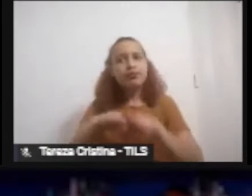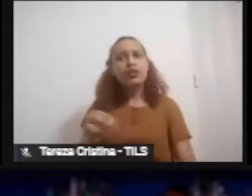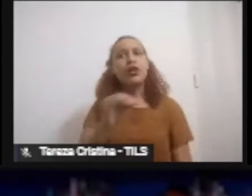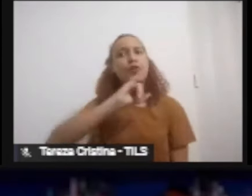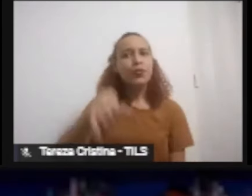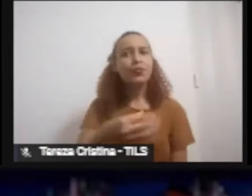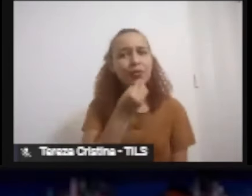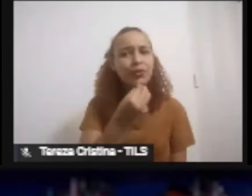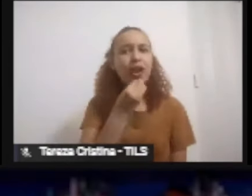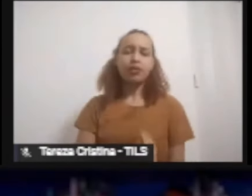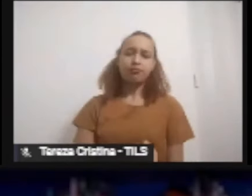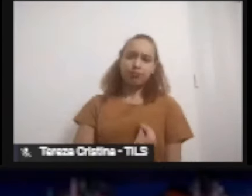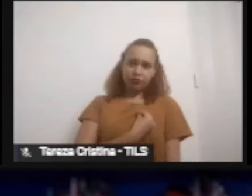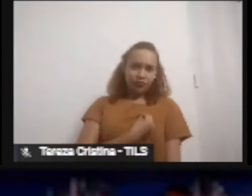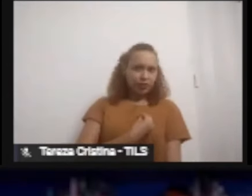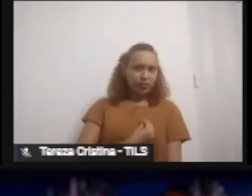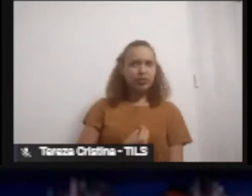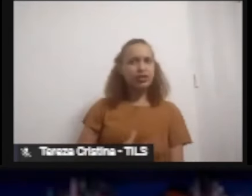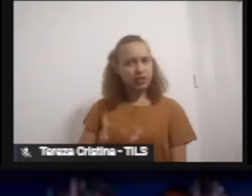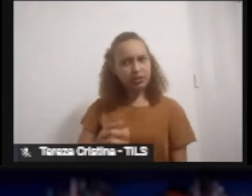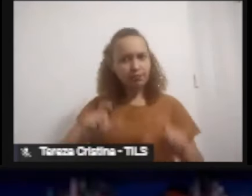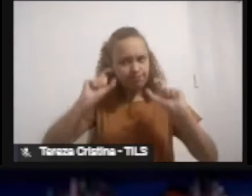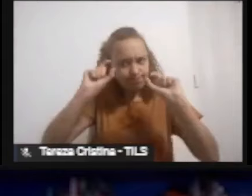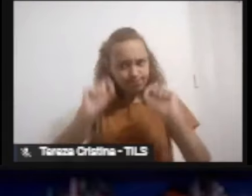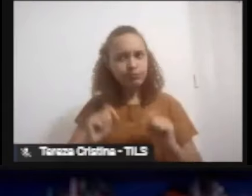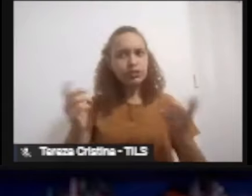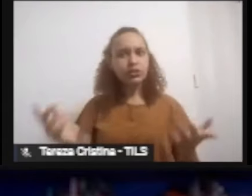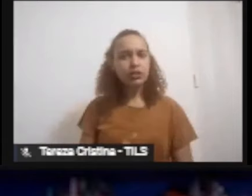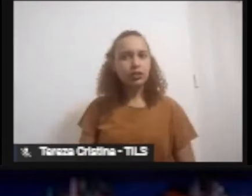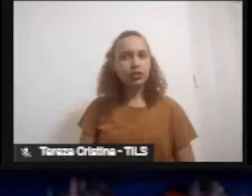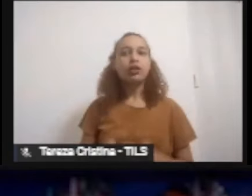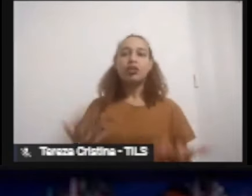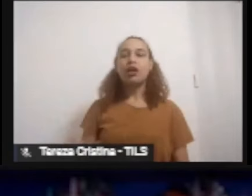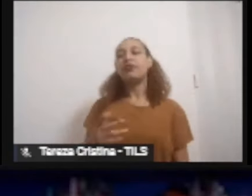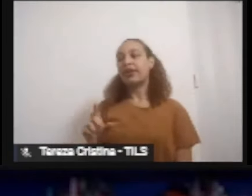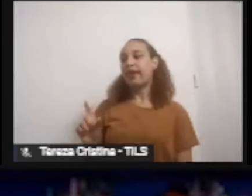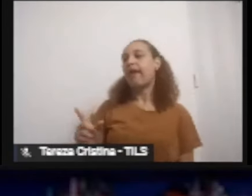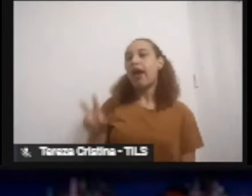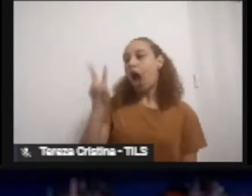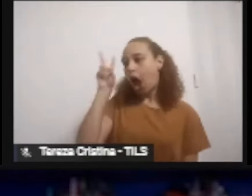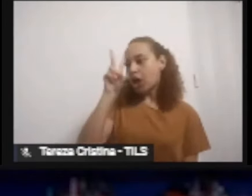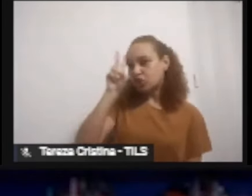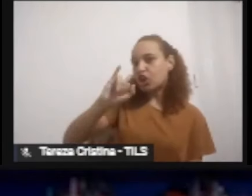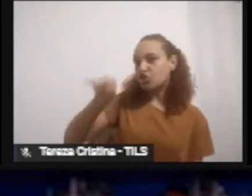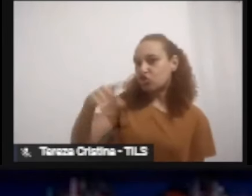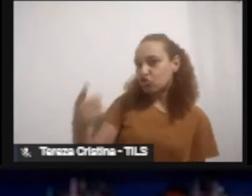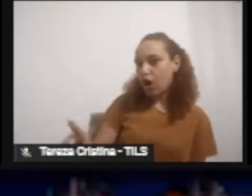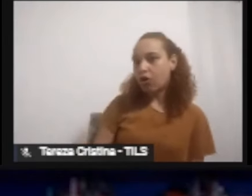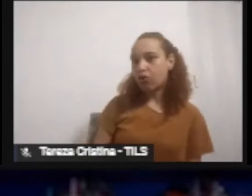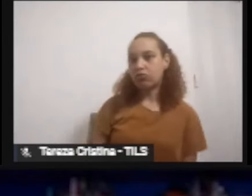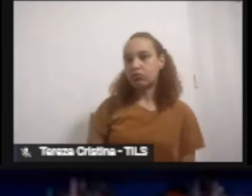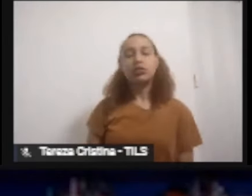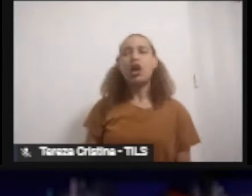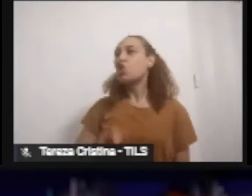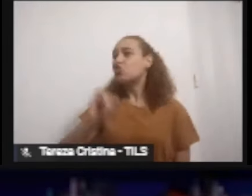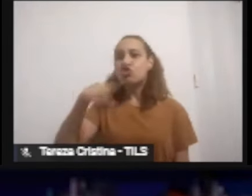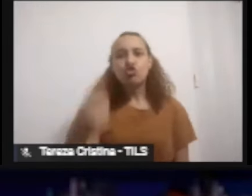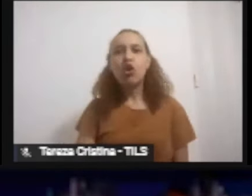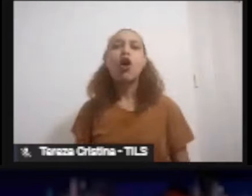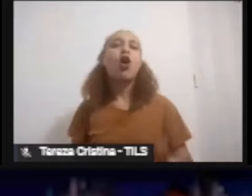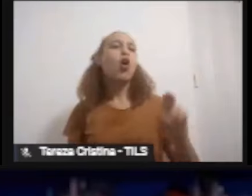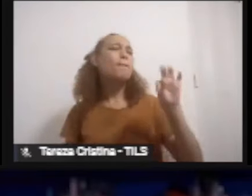vida digna. Então, como é que a gente vai fazer isso? Vai pegar a história do João? Não, a gente vai pegar a história do João, do Roberto, a